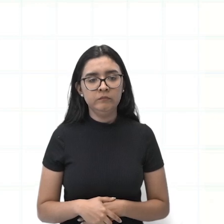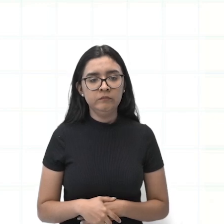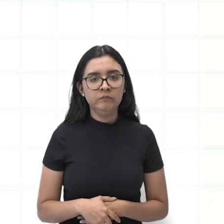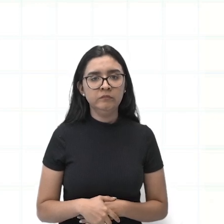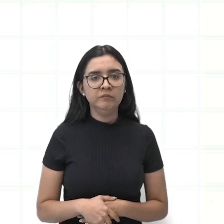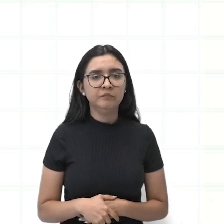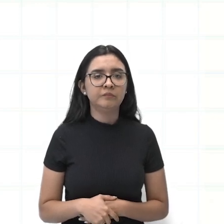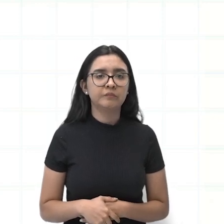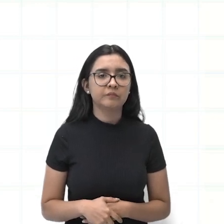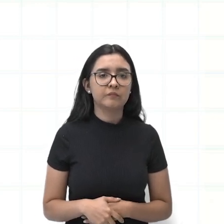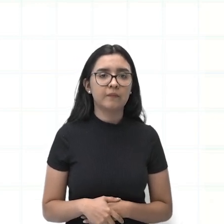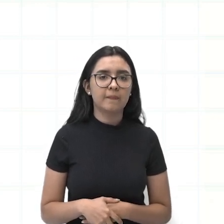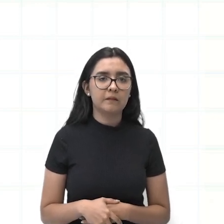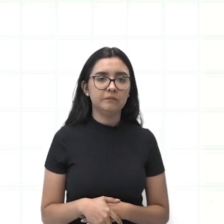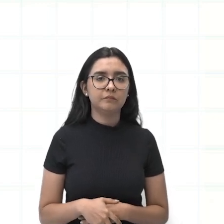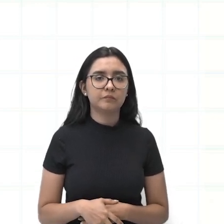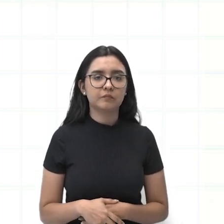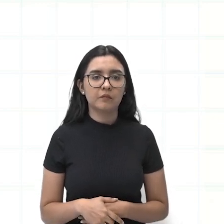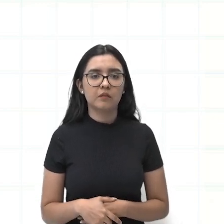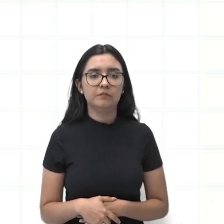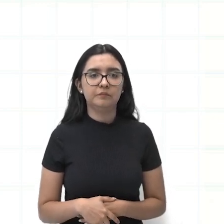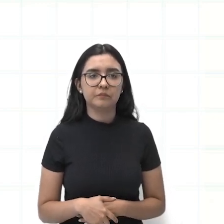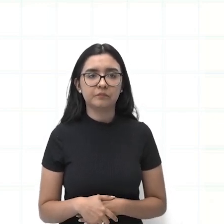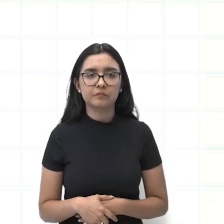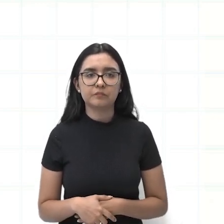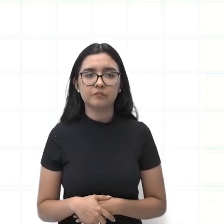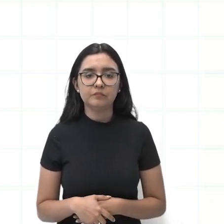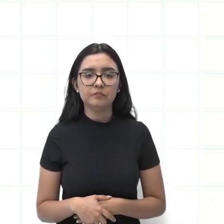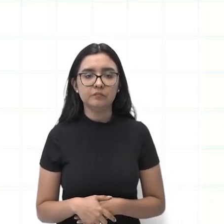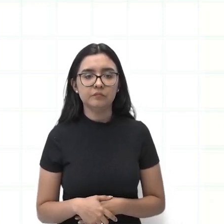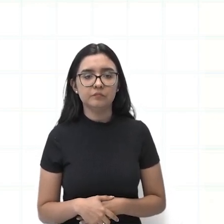é seu filho, né? Qual a idade do seu filho?